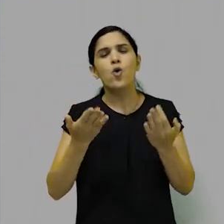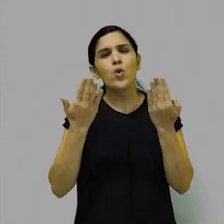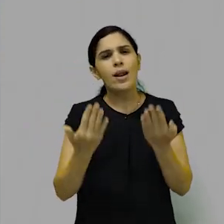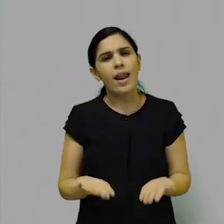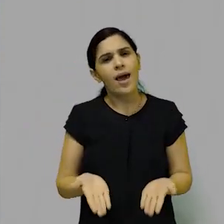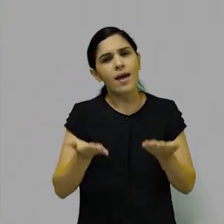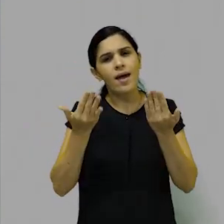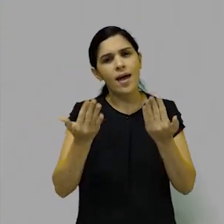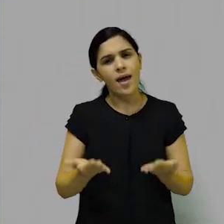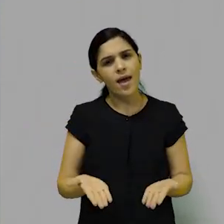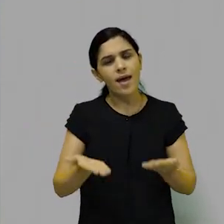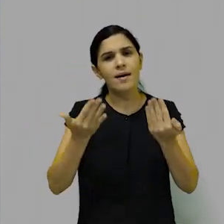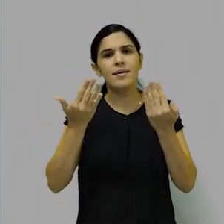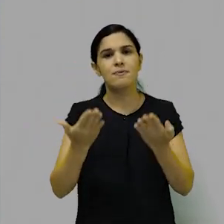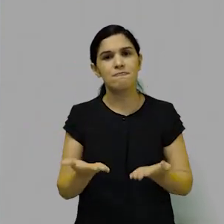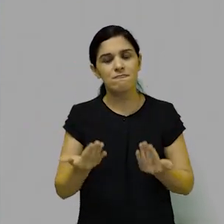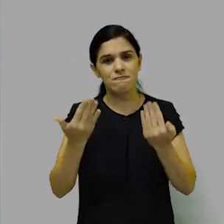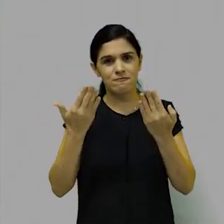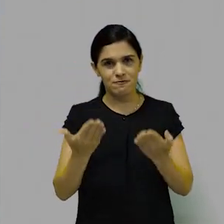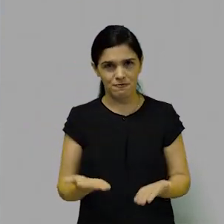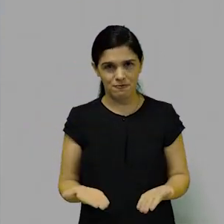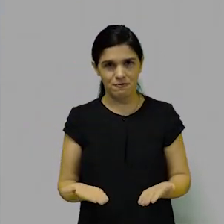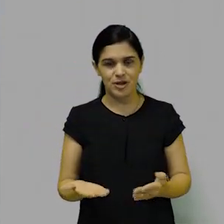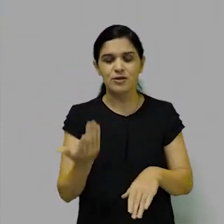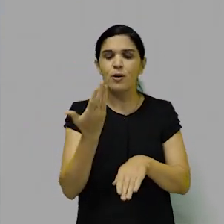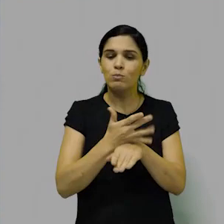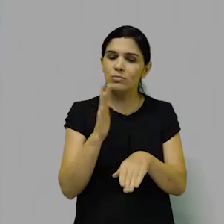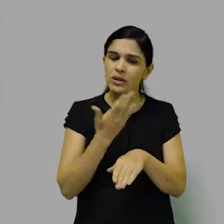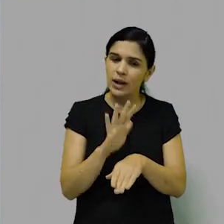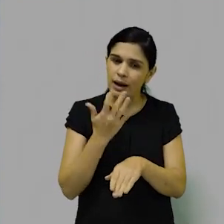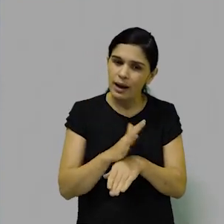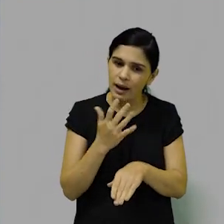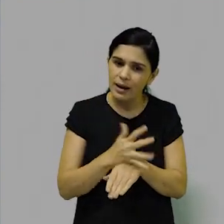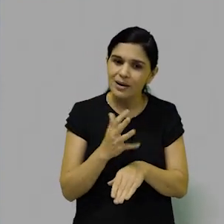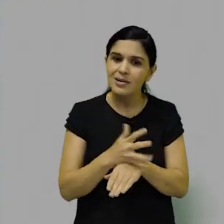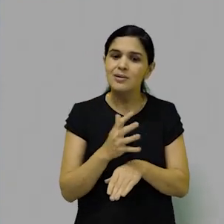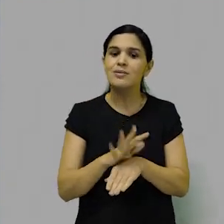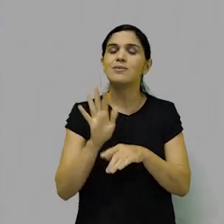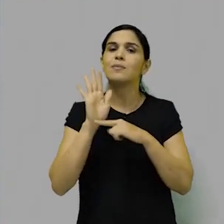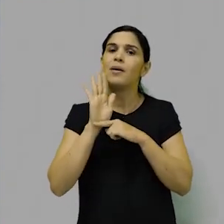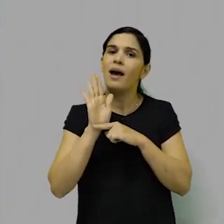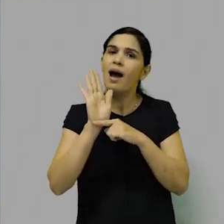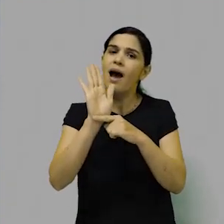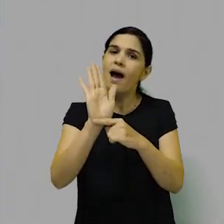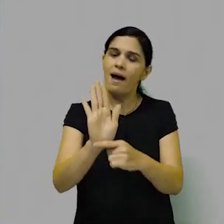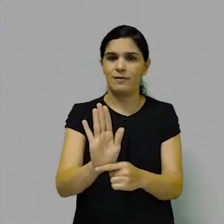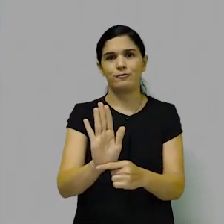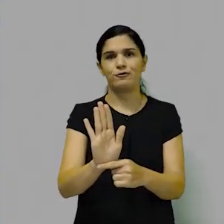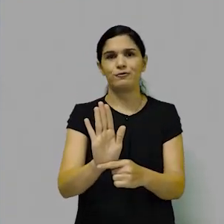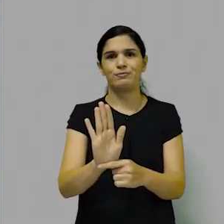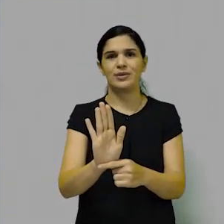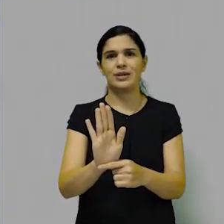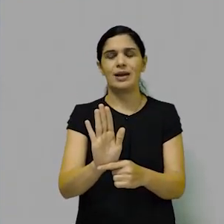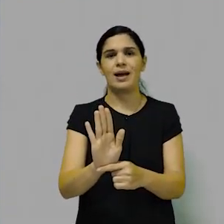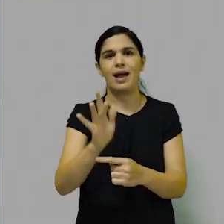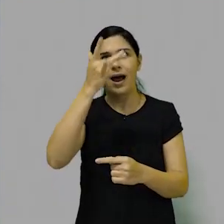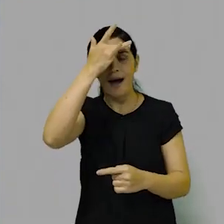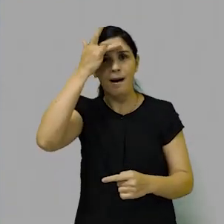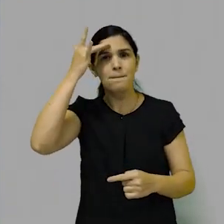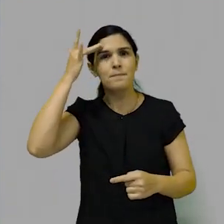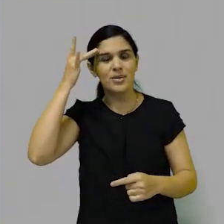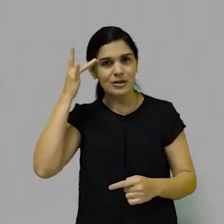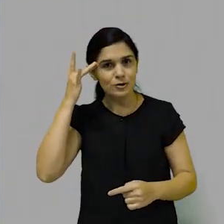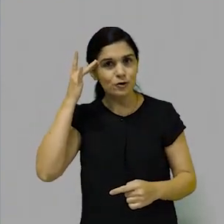treinos regenerativos que nós chamamos no treinamento esportivo. É aquele treino que ele é utilizado após uma sessão de uma